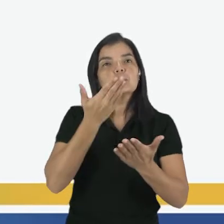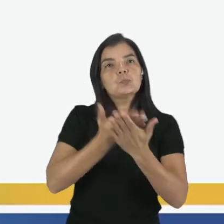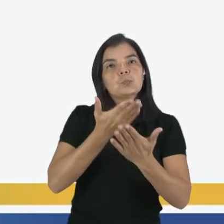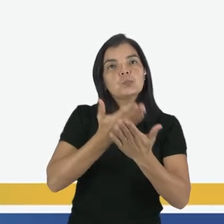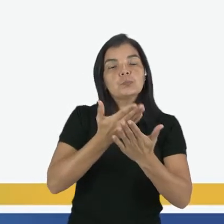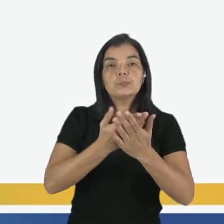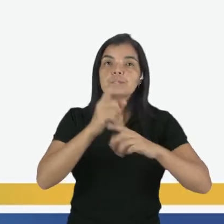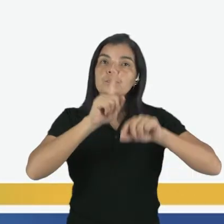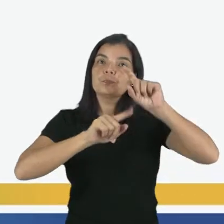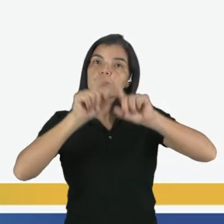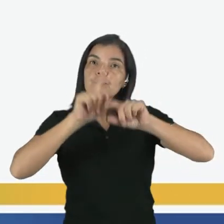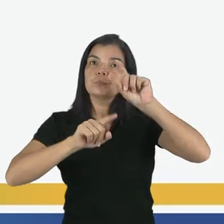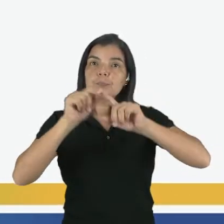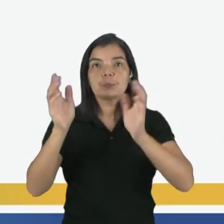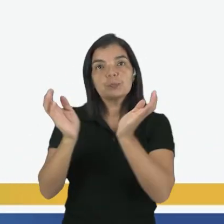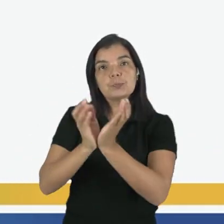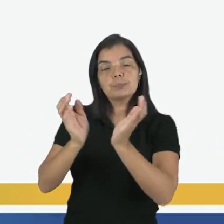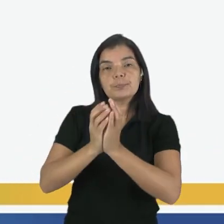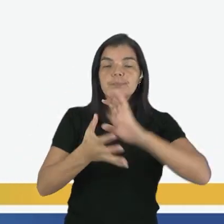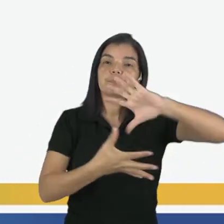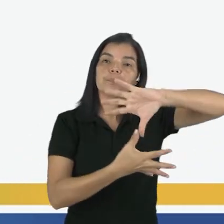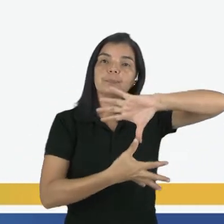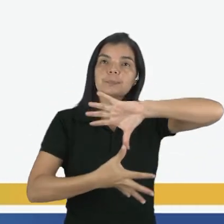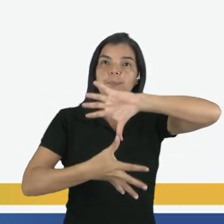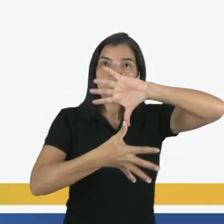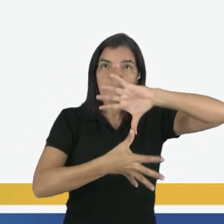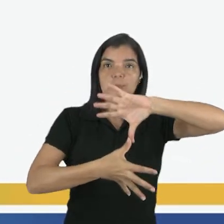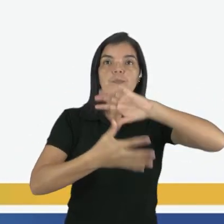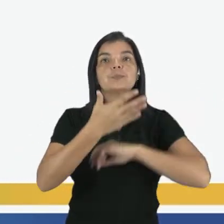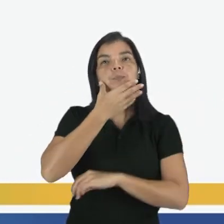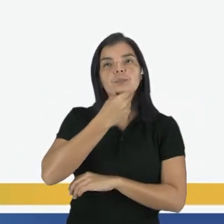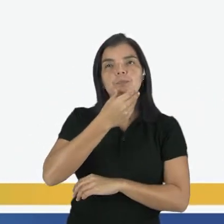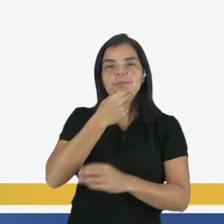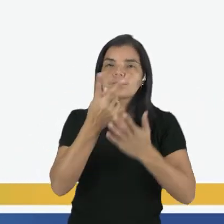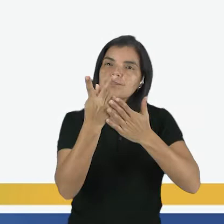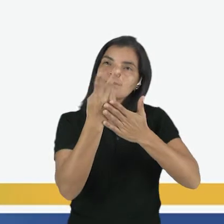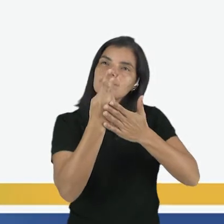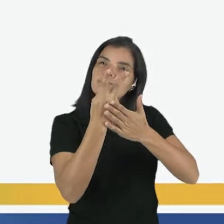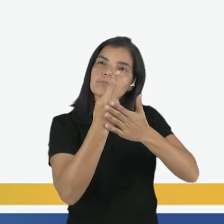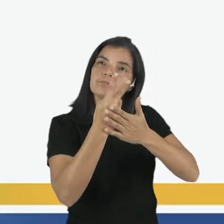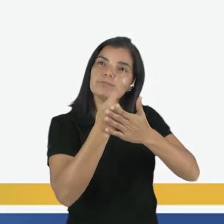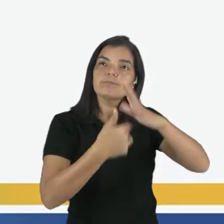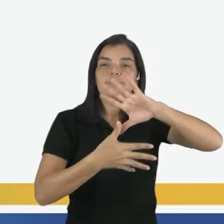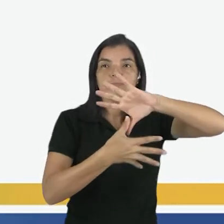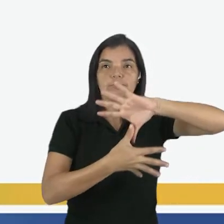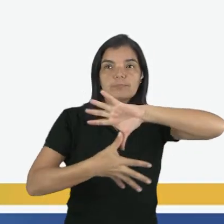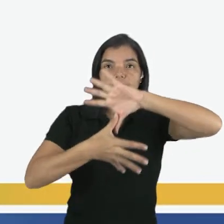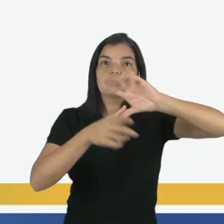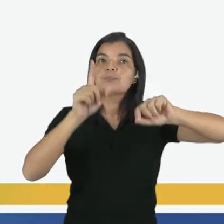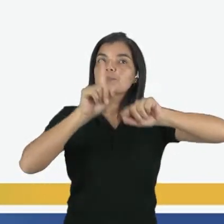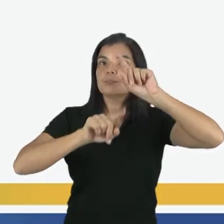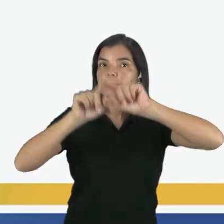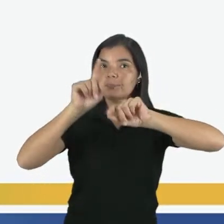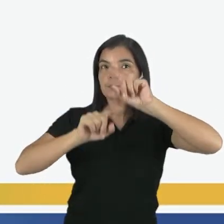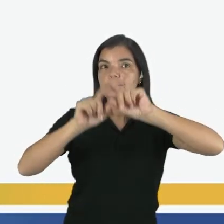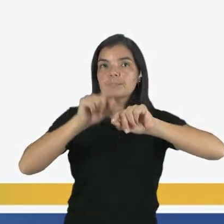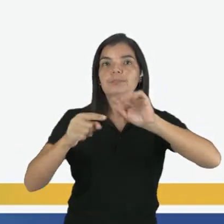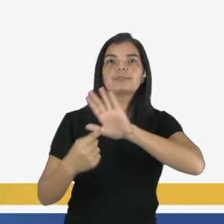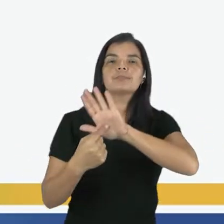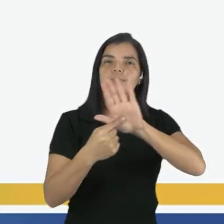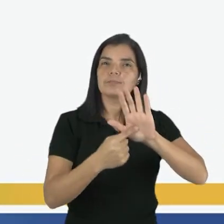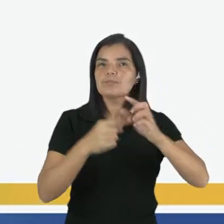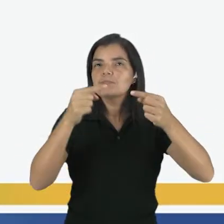das constelações é feito através de mapas e o homem foi desenhando mapas de estrelas e passou